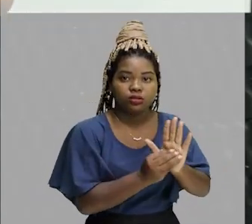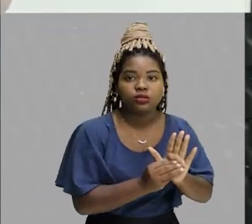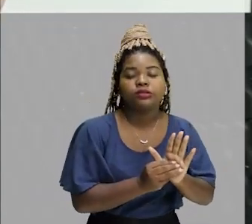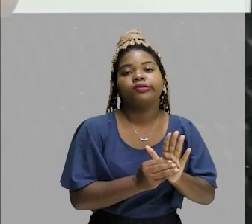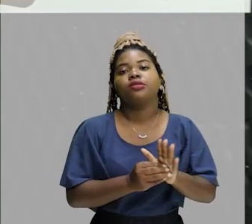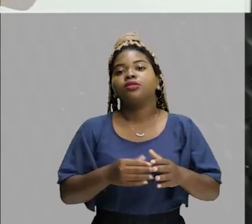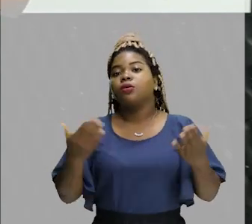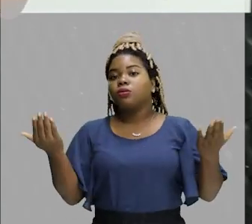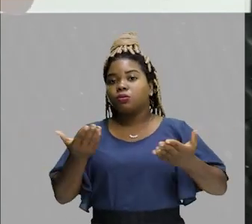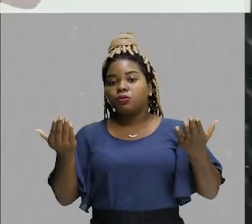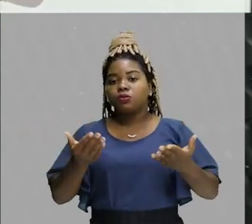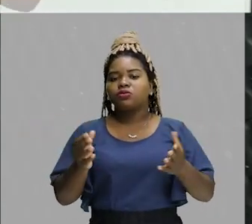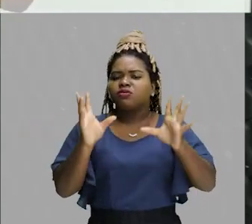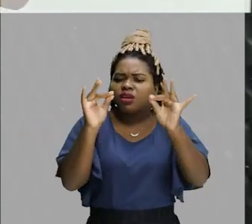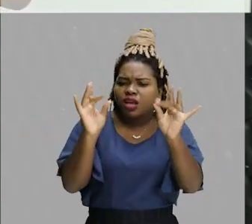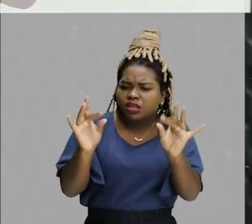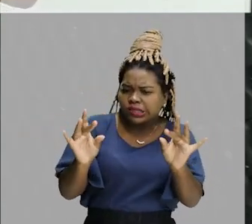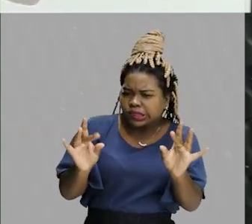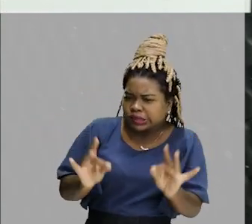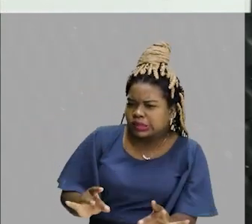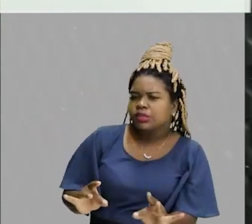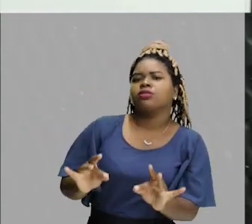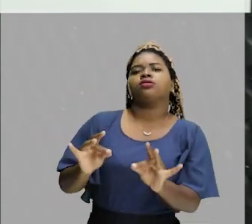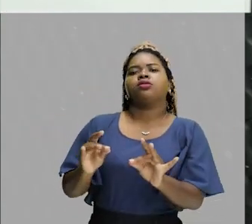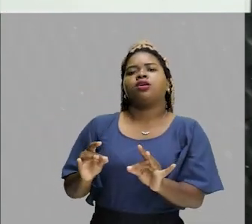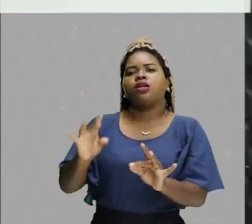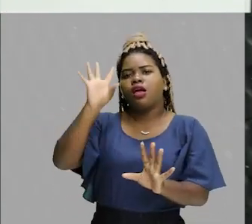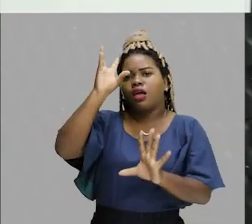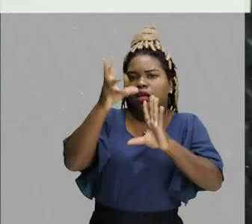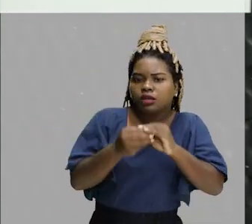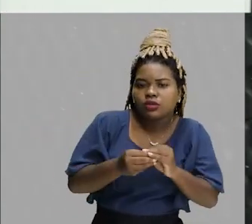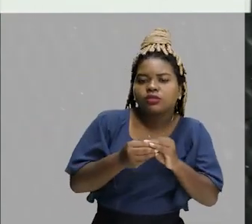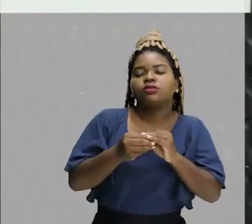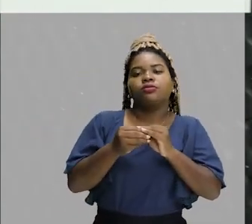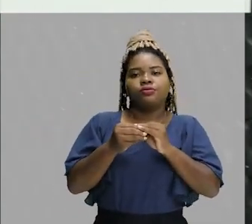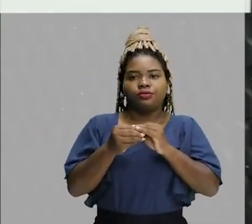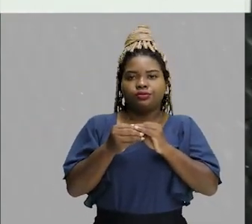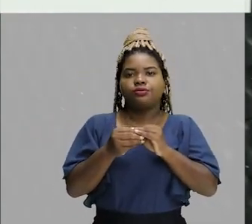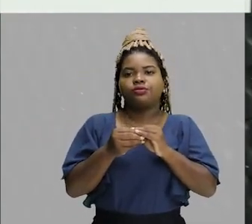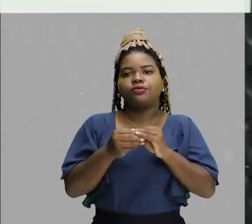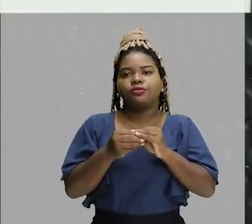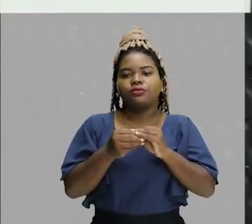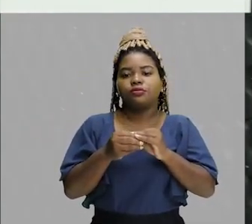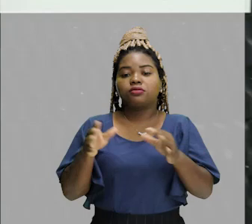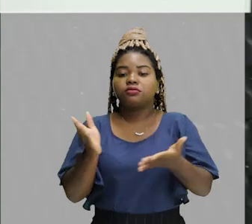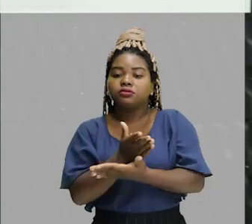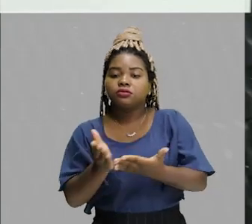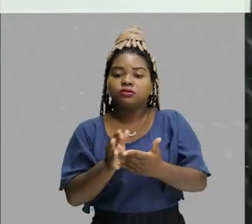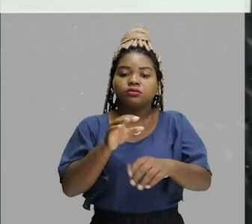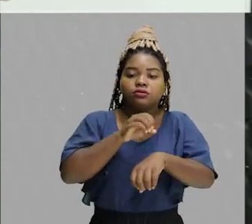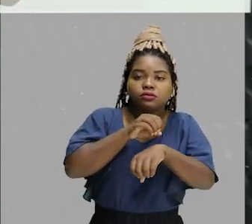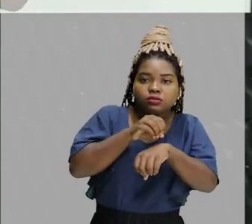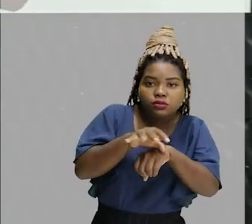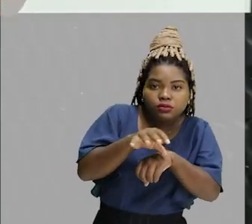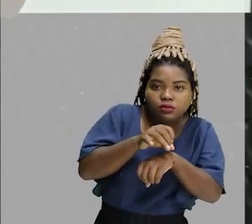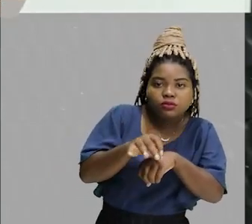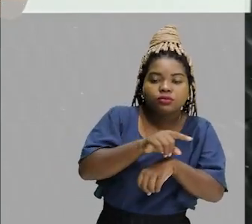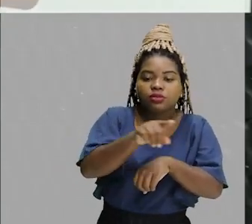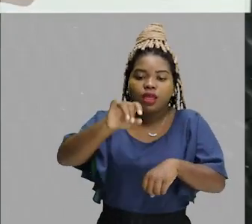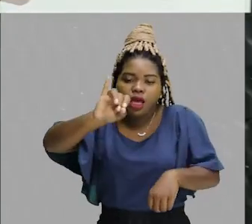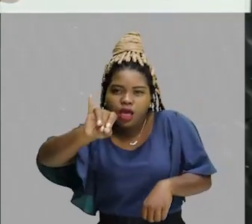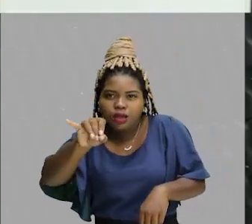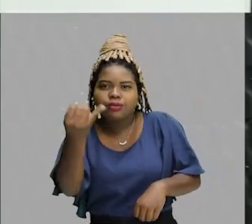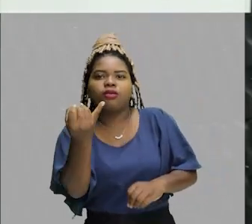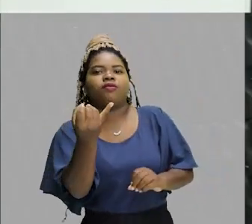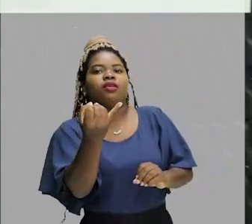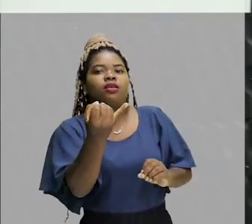esmiuçar e trazer para vocês mais algumas nuances, matizes, cores diferentes e dar algumas dicas para vocês aproveitarem este tema